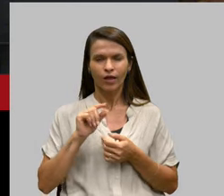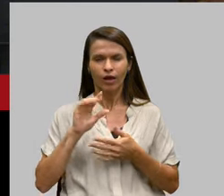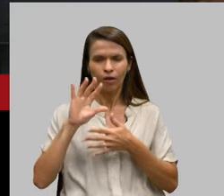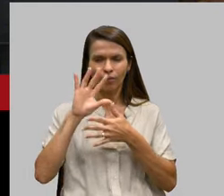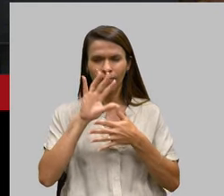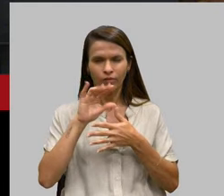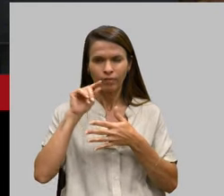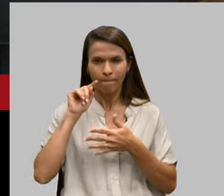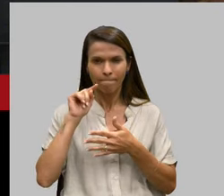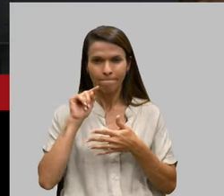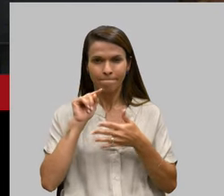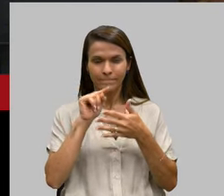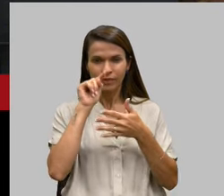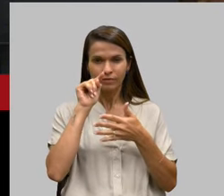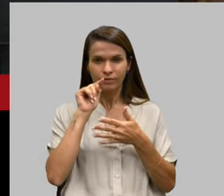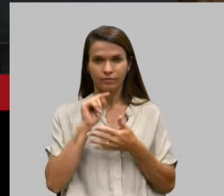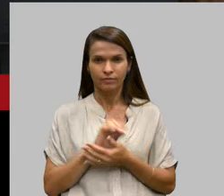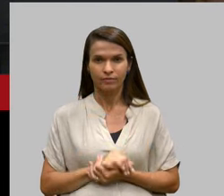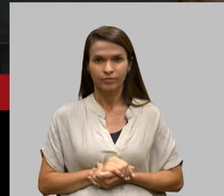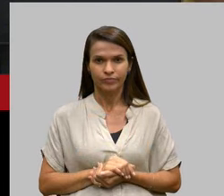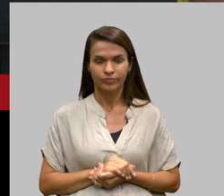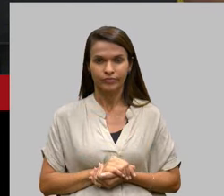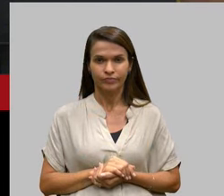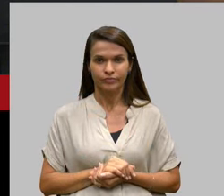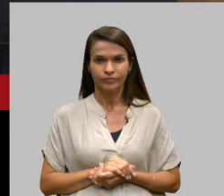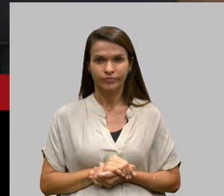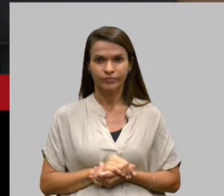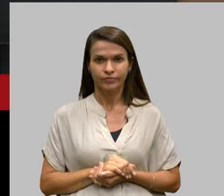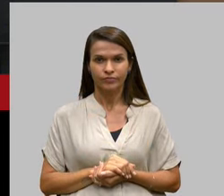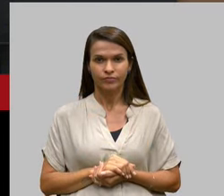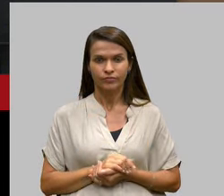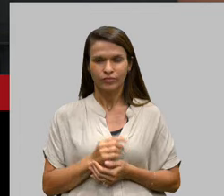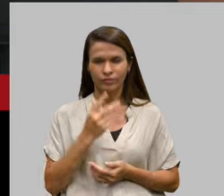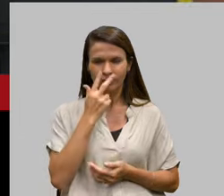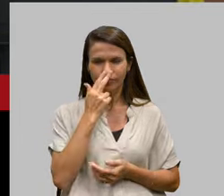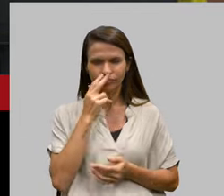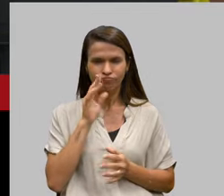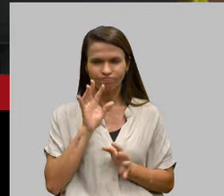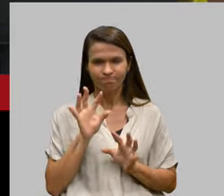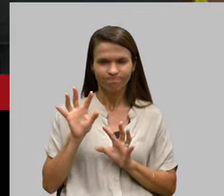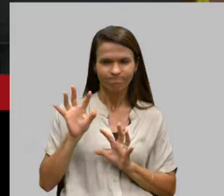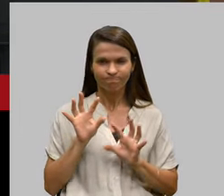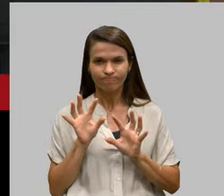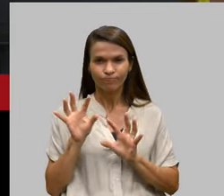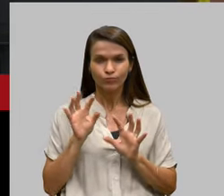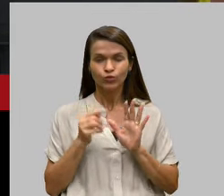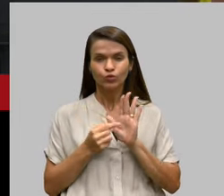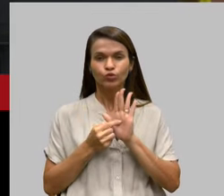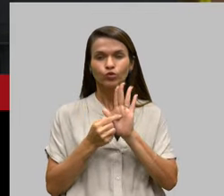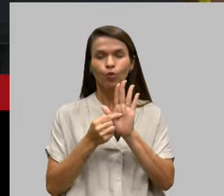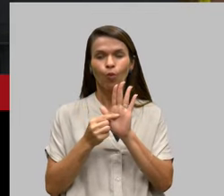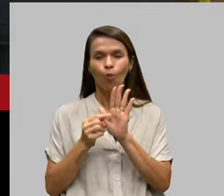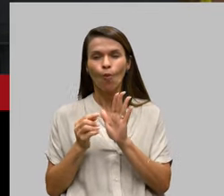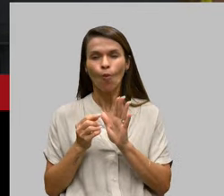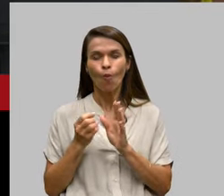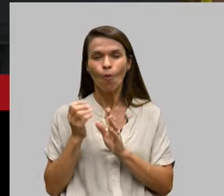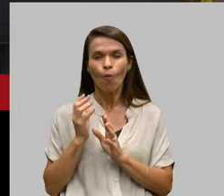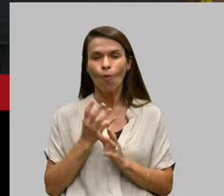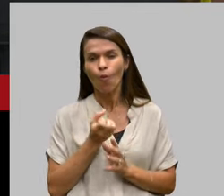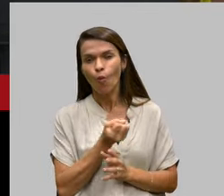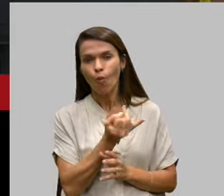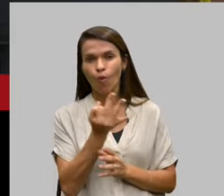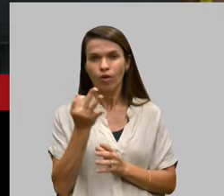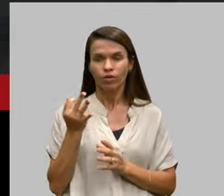clique ali para mim acho que desconfigurou ali e mostrava a quantidade de regimes próprios